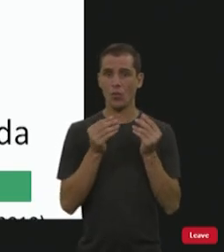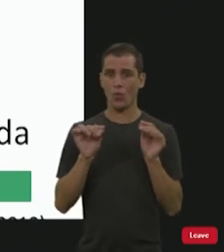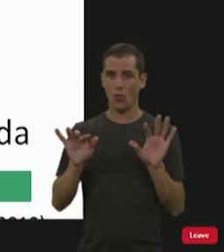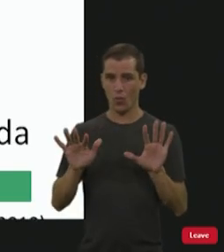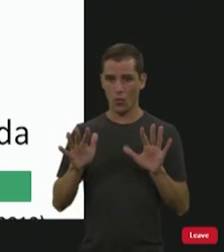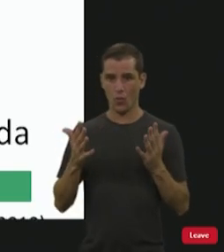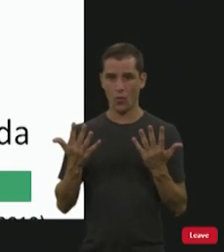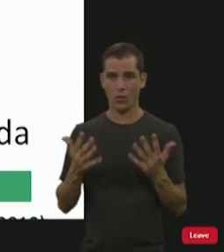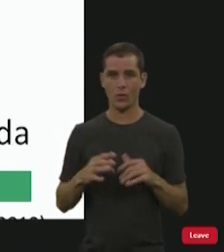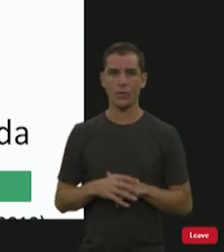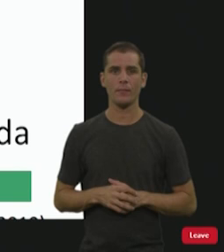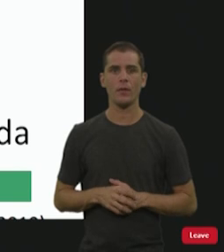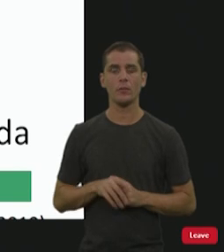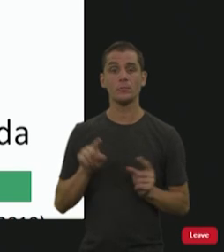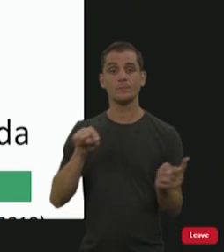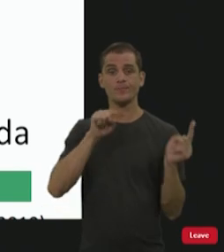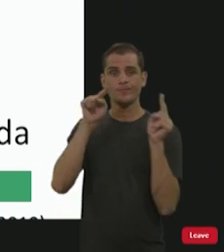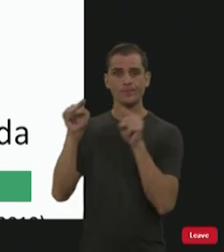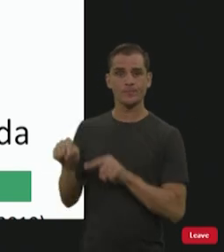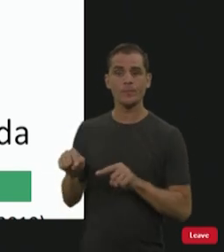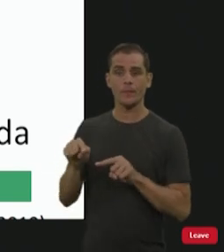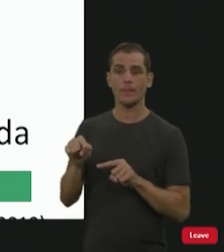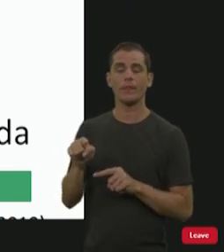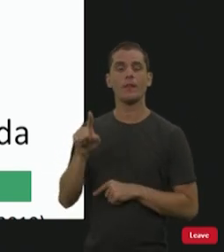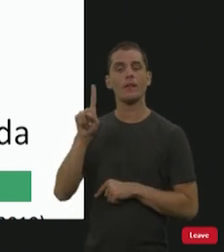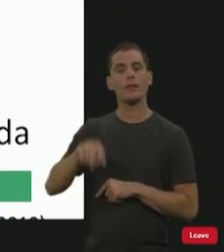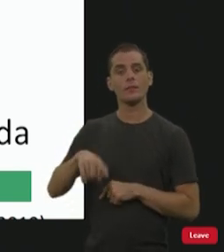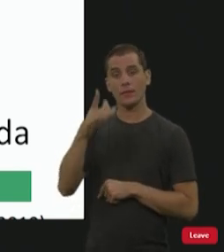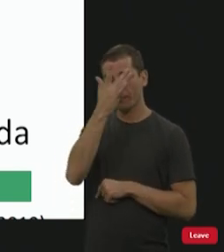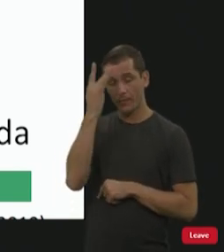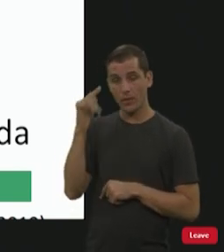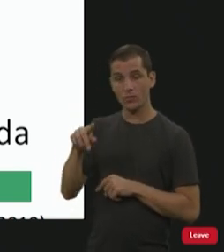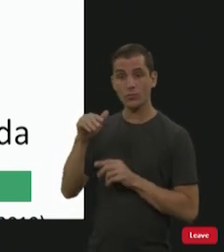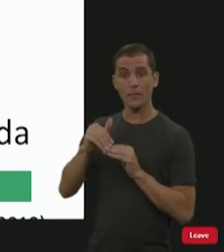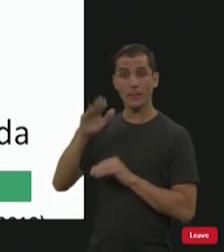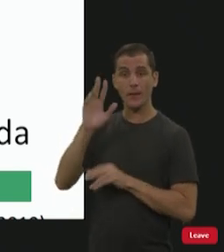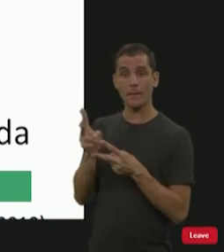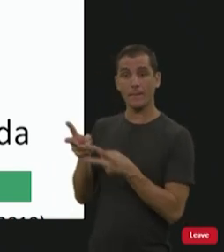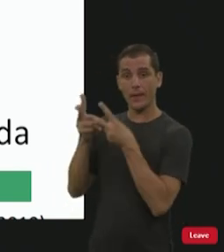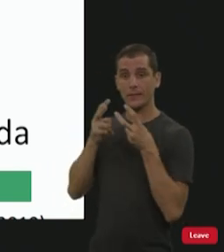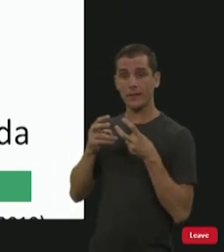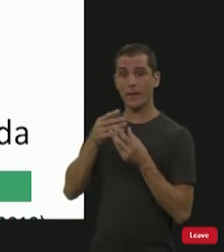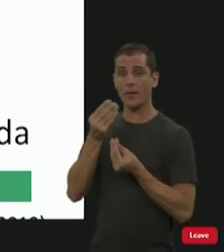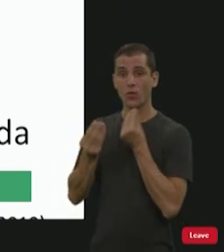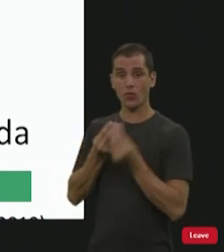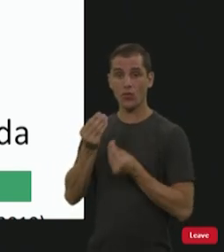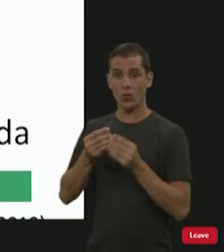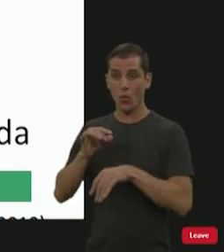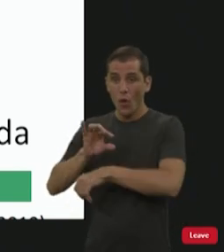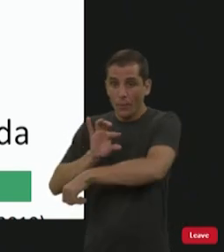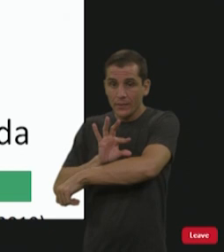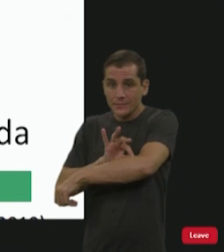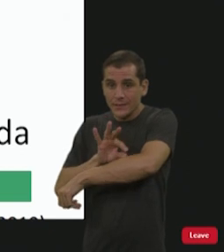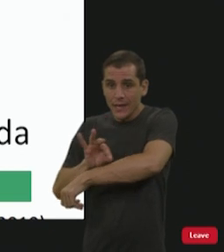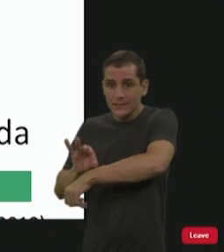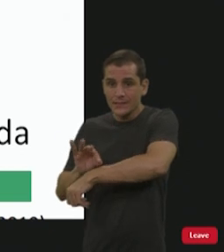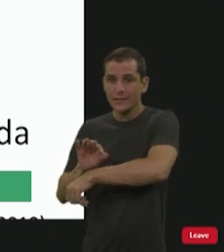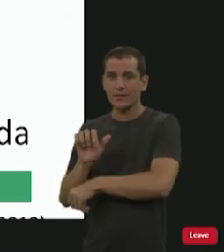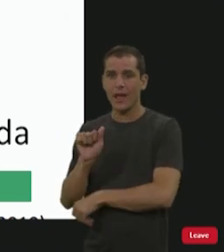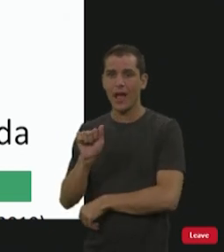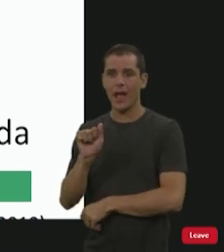da generada, o paciente tem um aspecto mais de síndrome de Cushing, a um aumento de descida de pouso e peso.